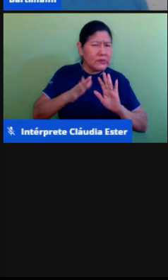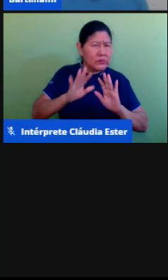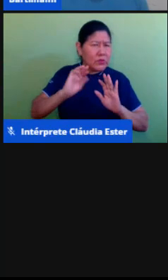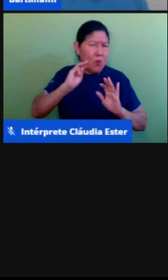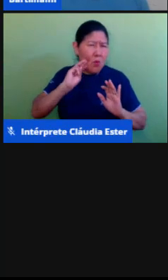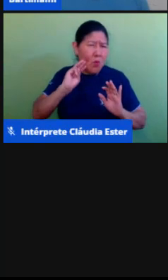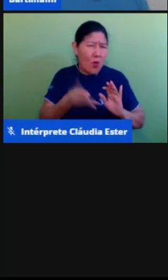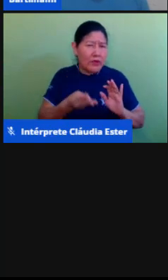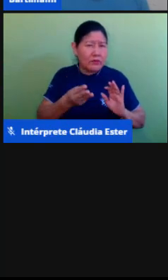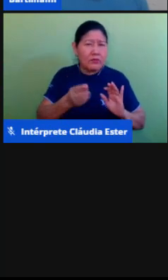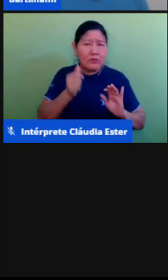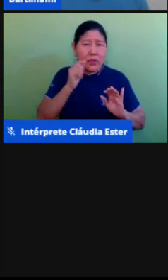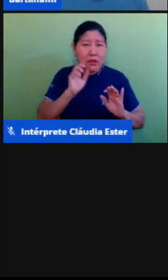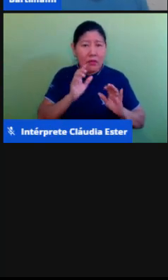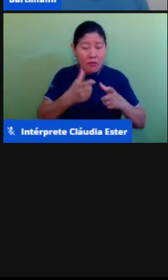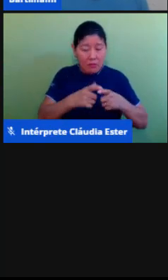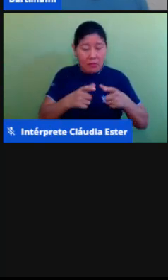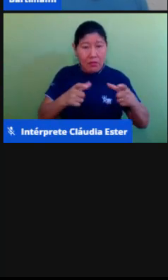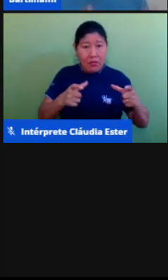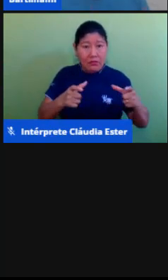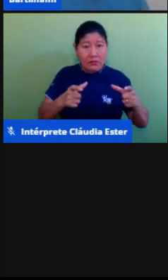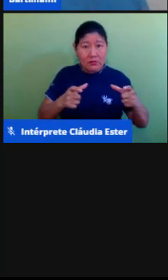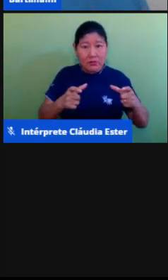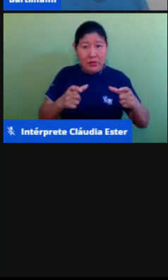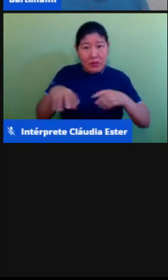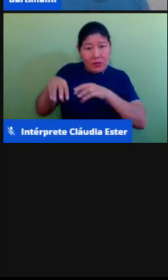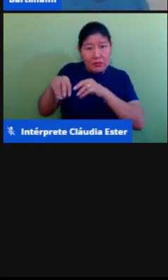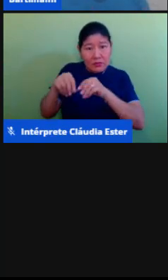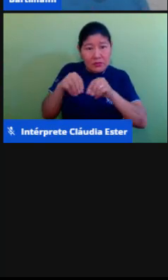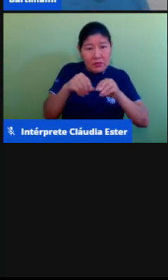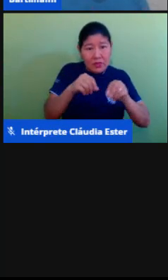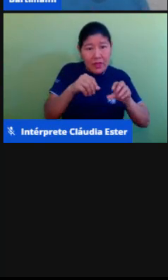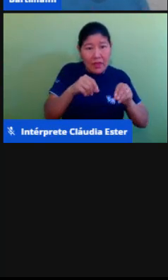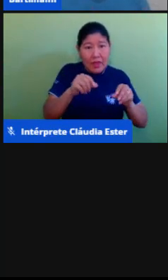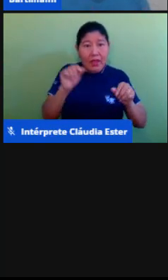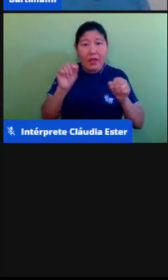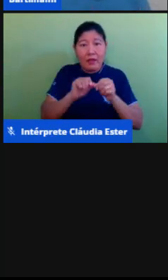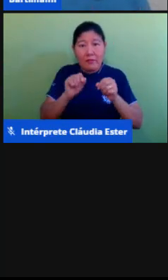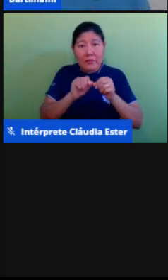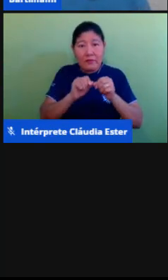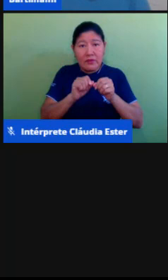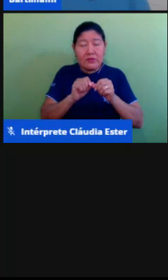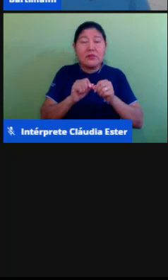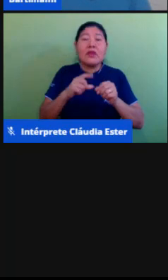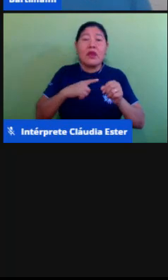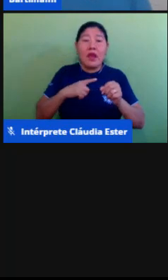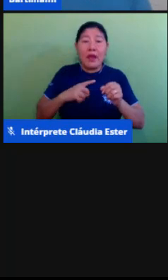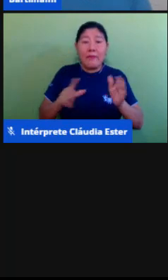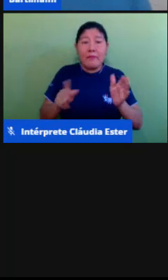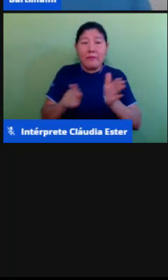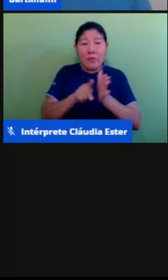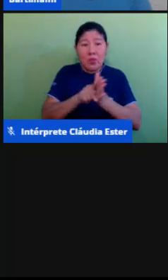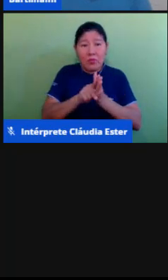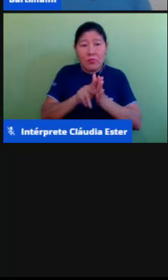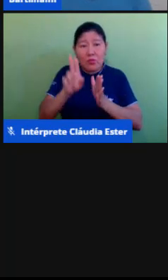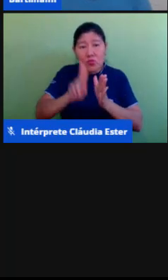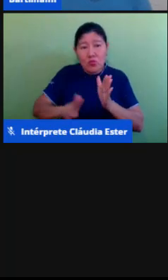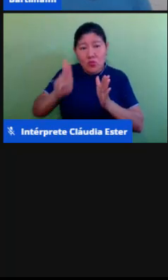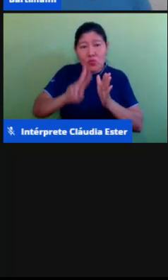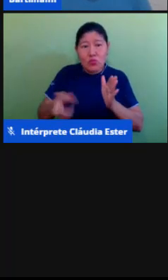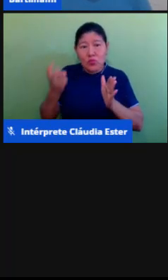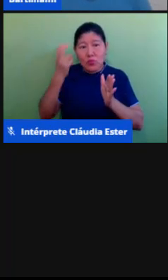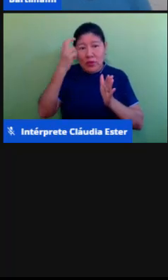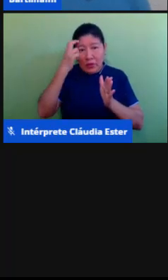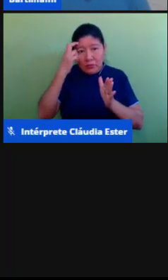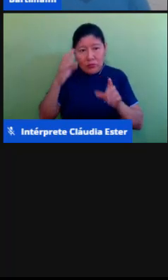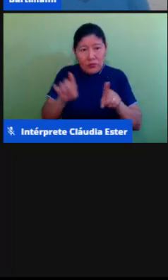mil hectares destinados para a produção de silvicultura, né, para abastecimento da indústria de